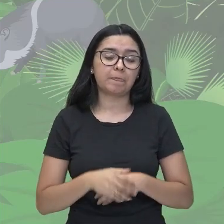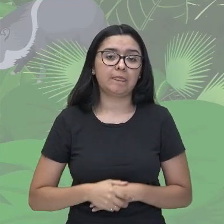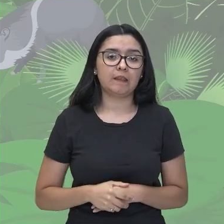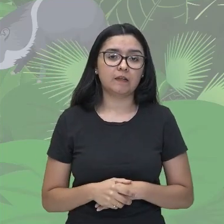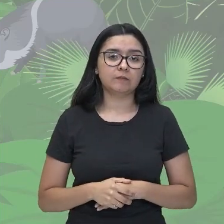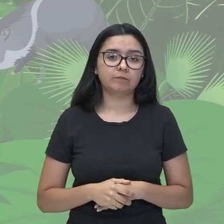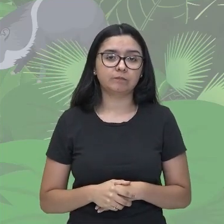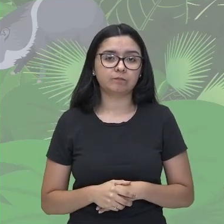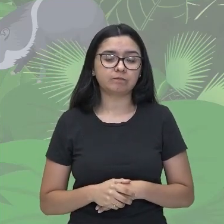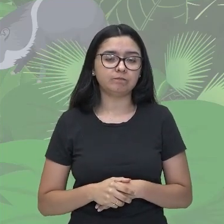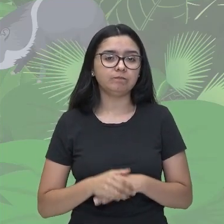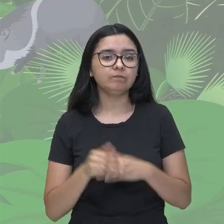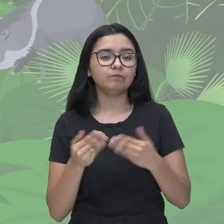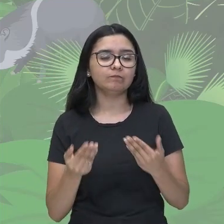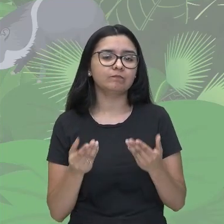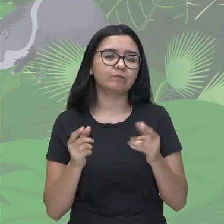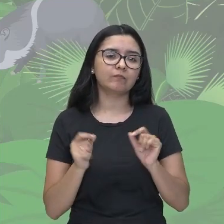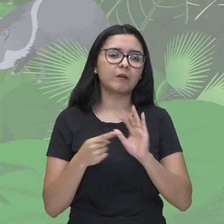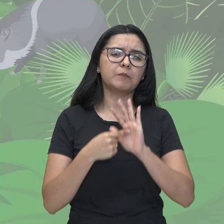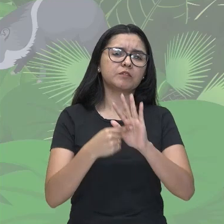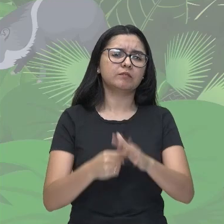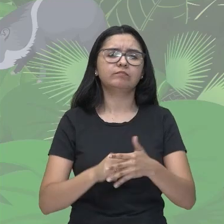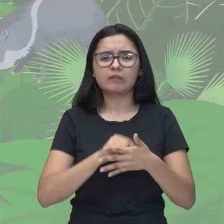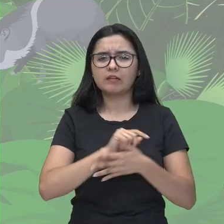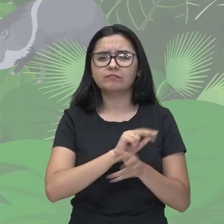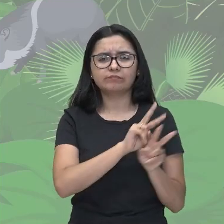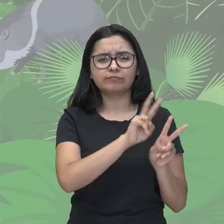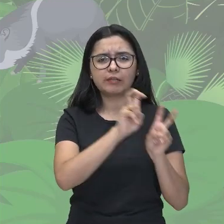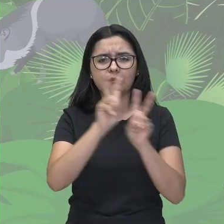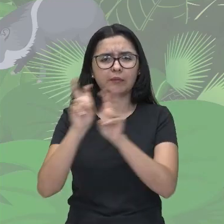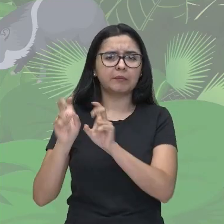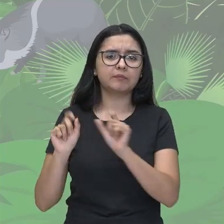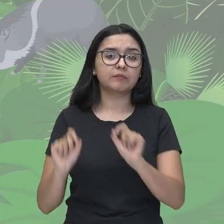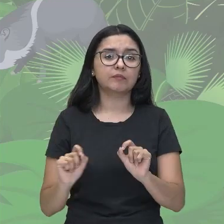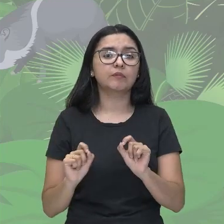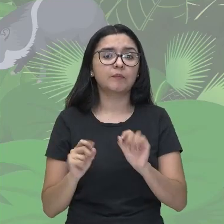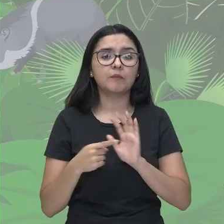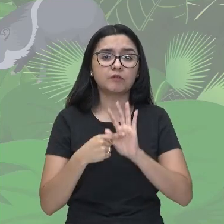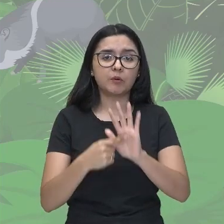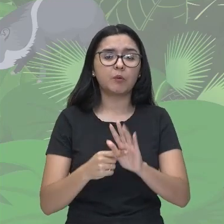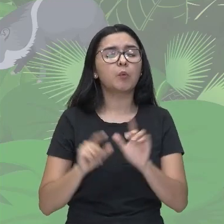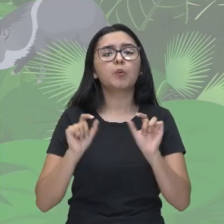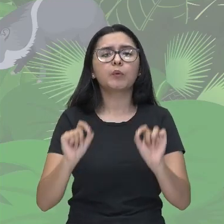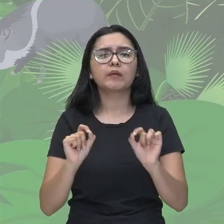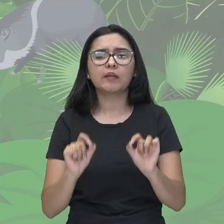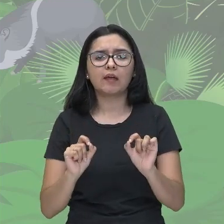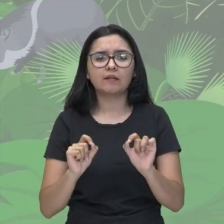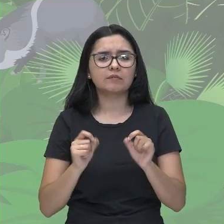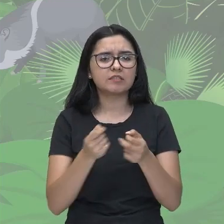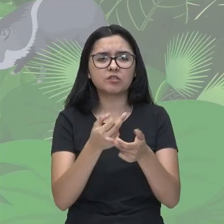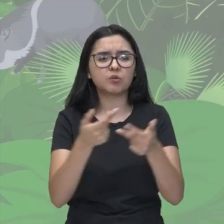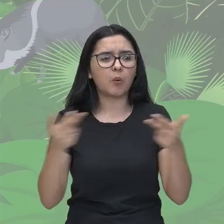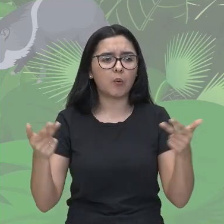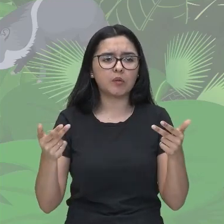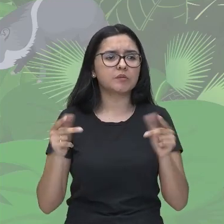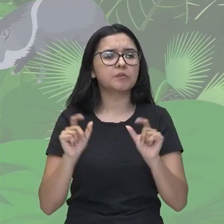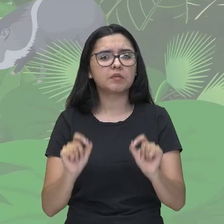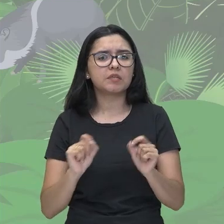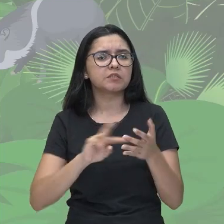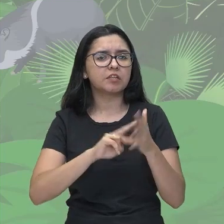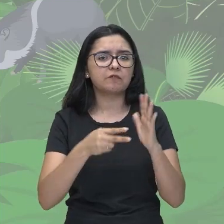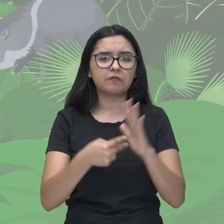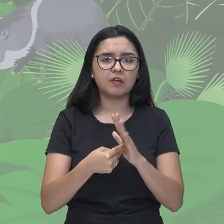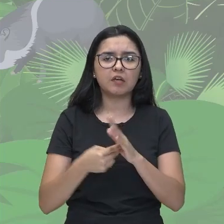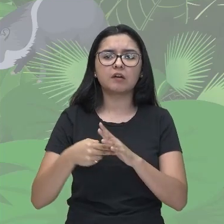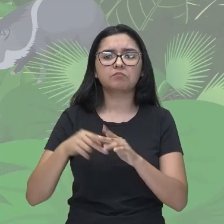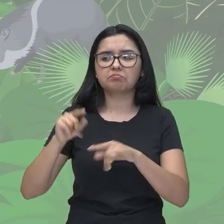trazer as grandes questões, as grandes temáticas sobre o que é a coisa, o que são as coisas, o que é um objeto,